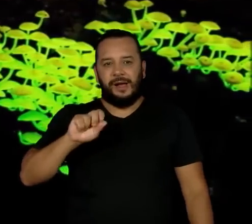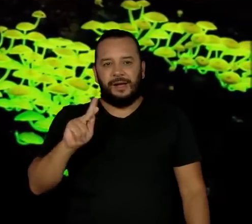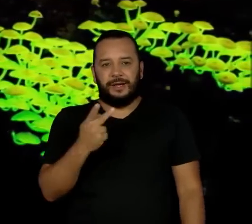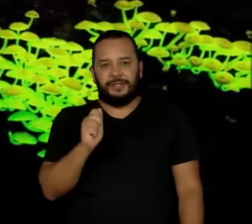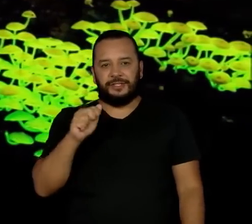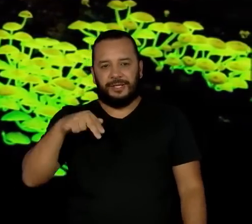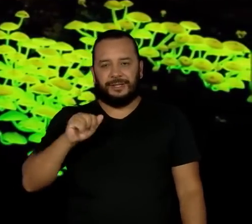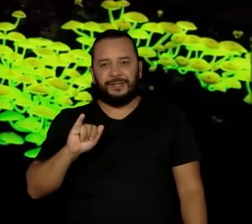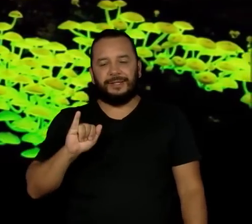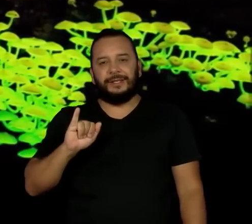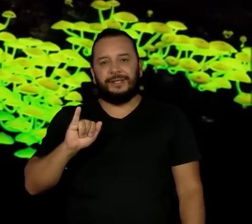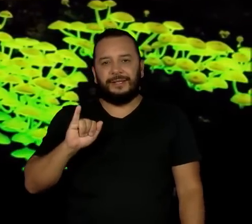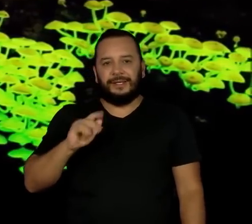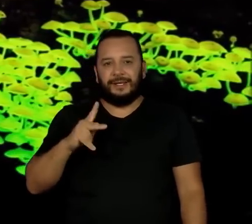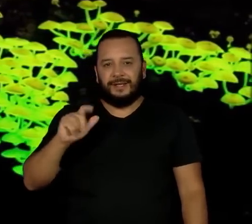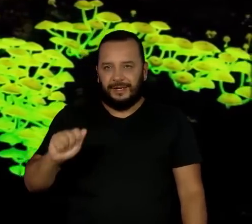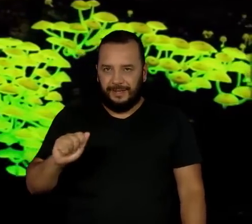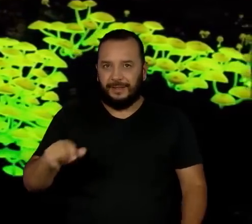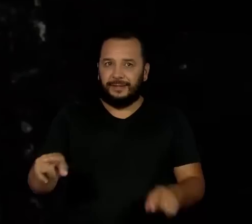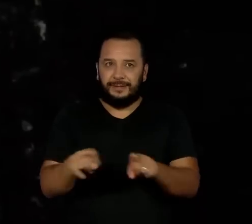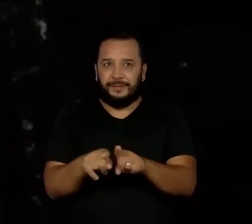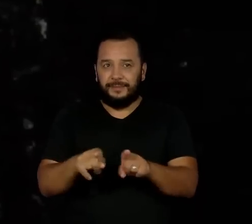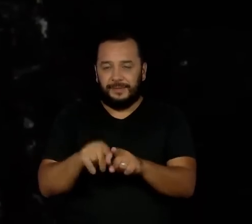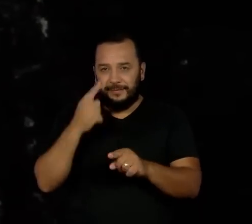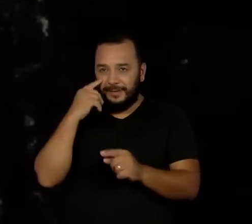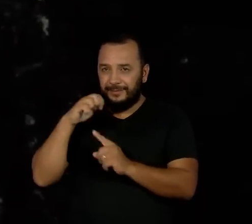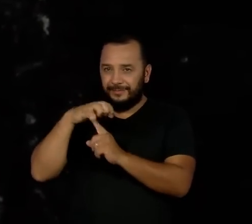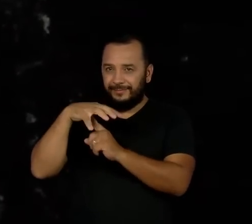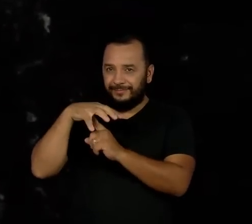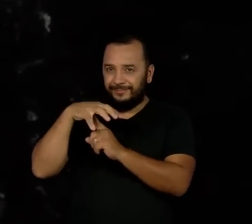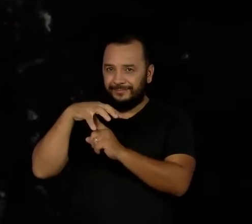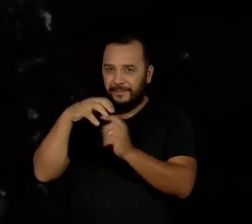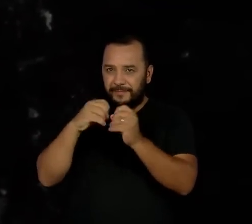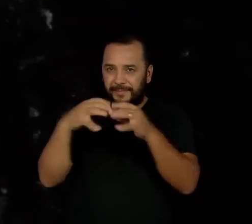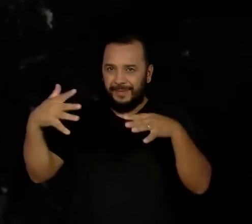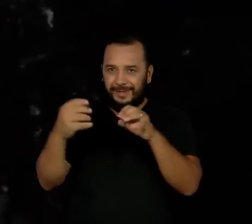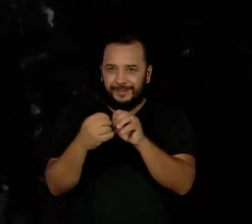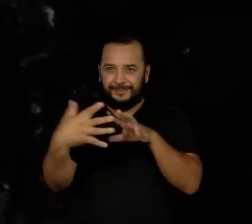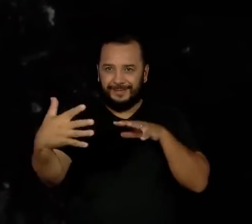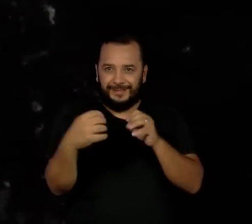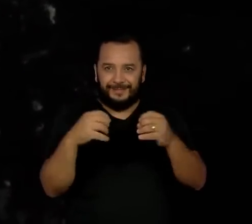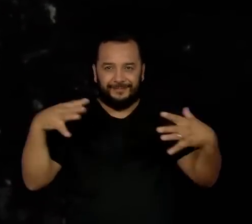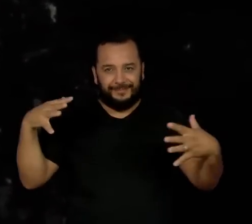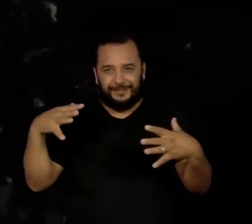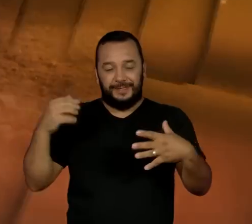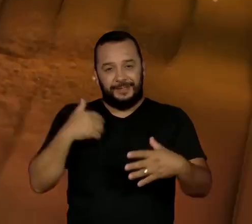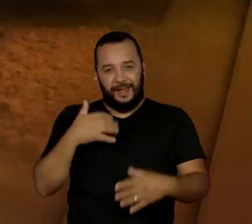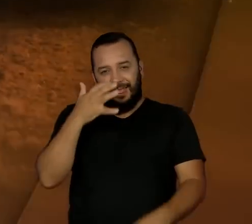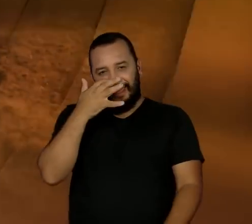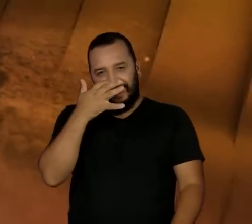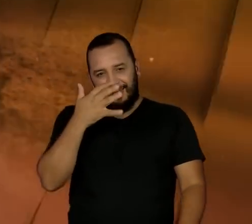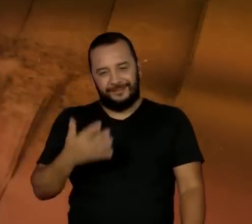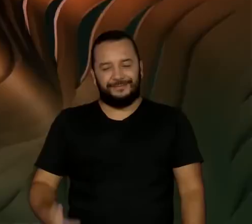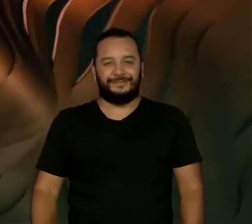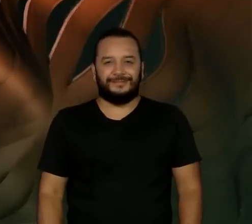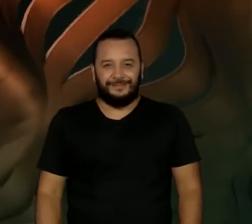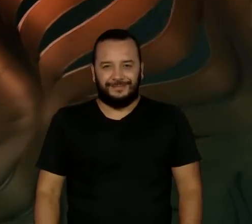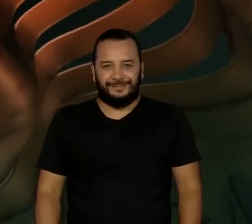E as espécies de fungos que brilham, inspiram artistas e intrigam pesquisadores.